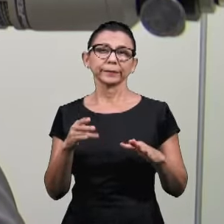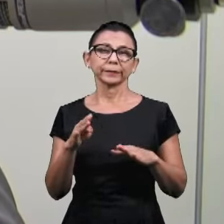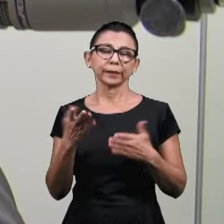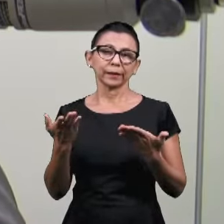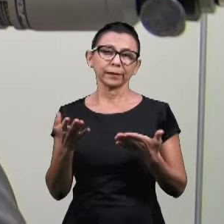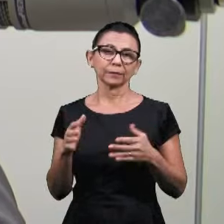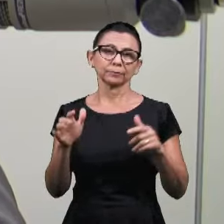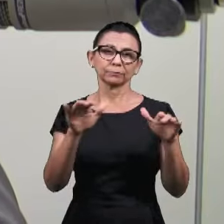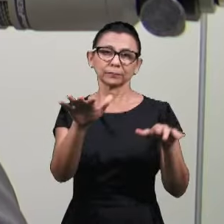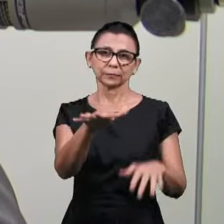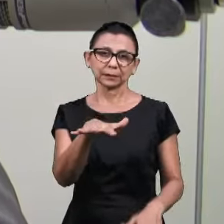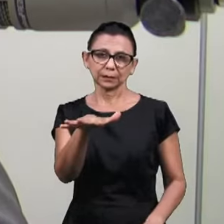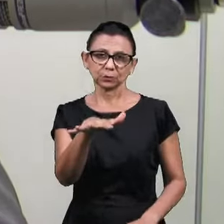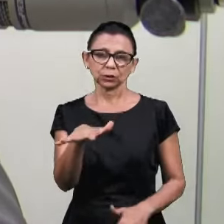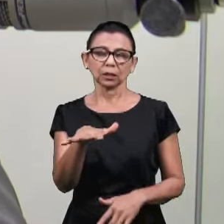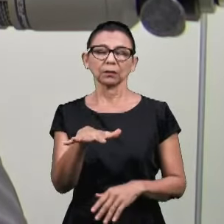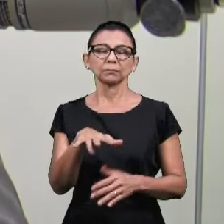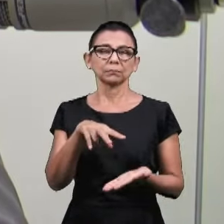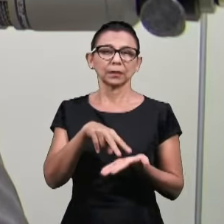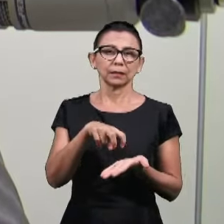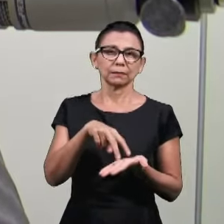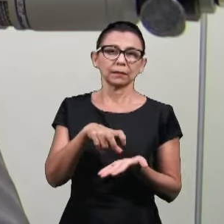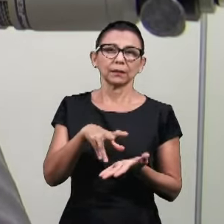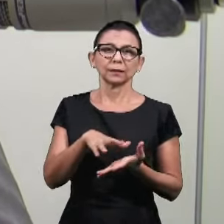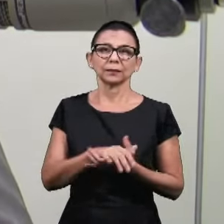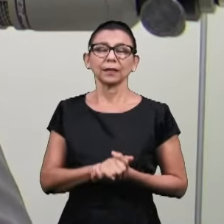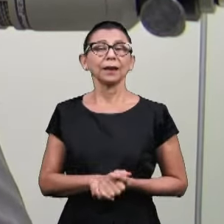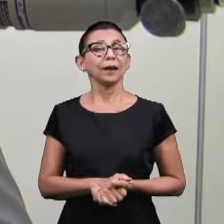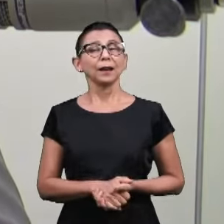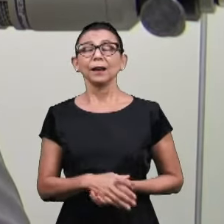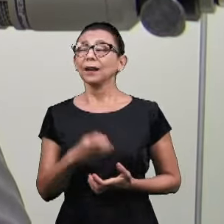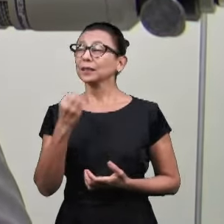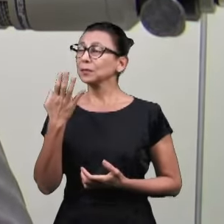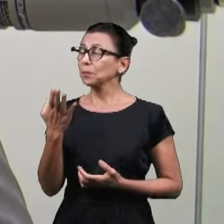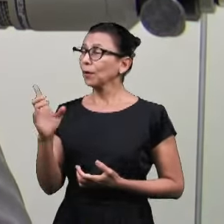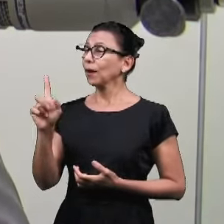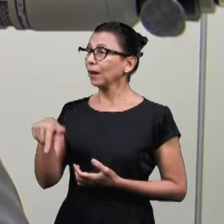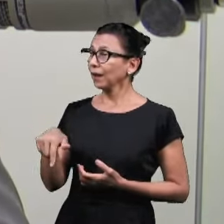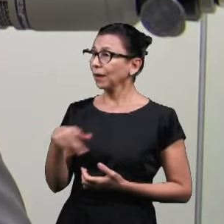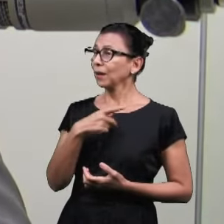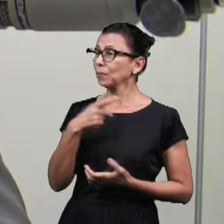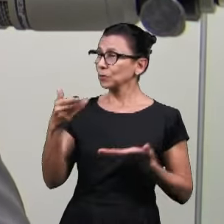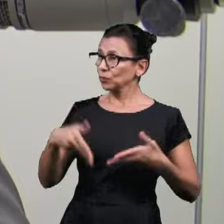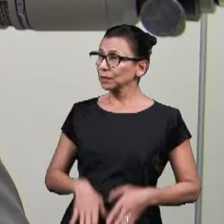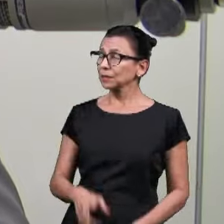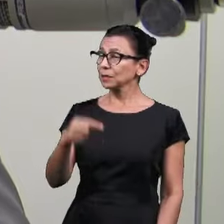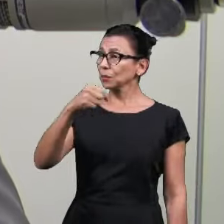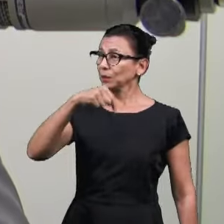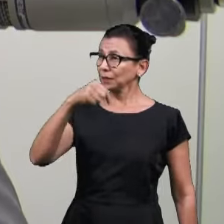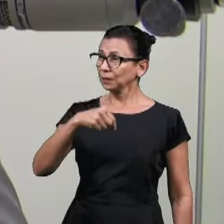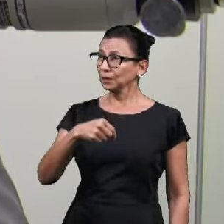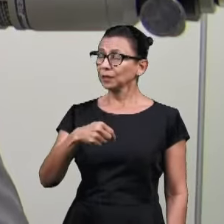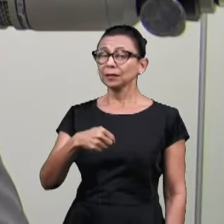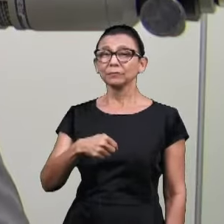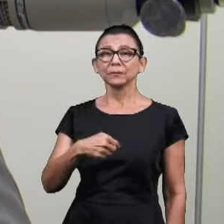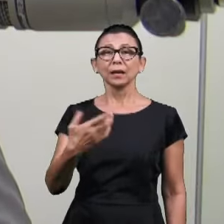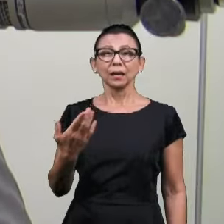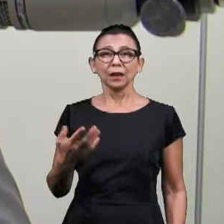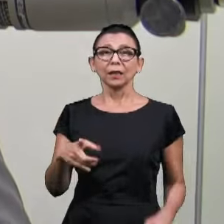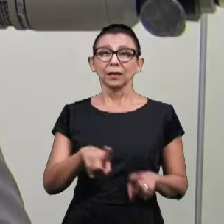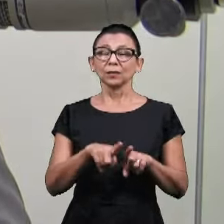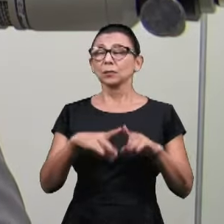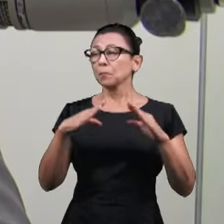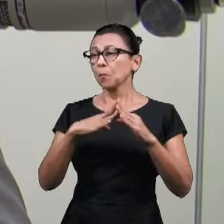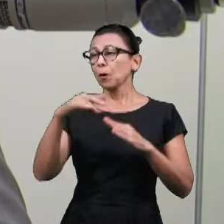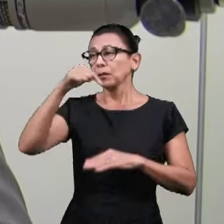reconhecer, né? Ela sabe, o pastor é de Alegre, então ele nasceu aqui, eu sou daqui, então isso é muito interessante. Mas eu queria fazer uma pergunta ao